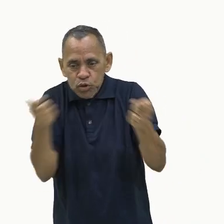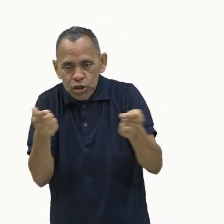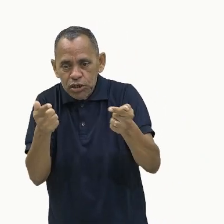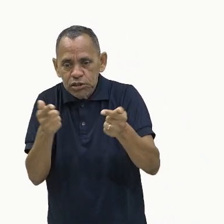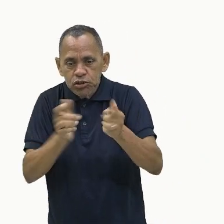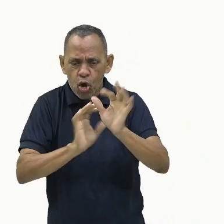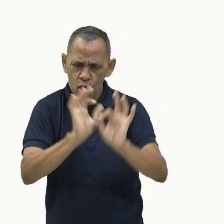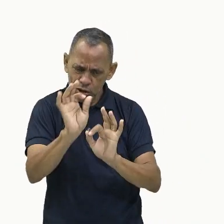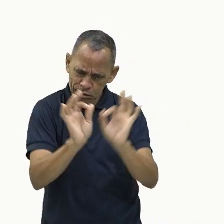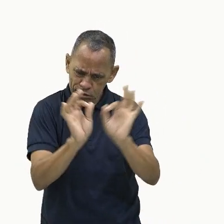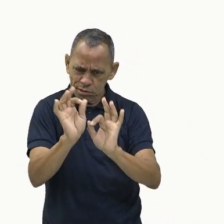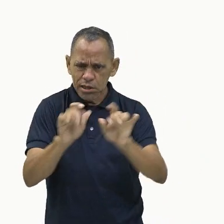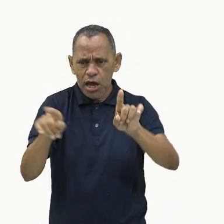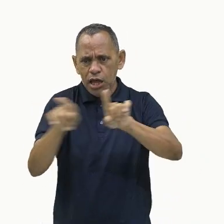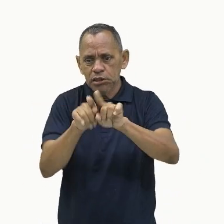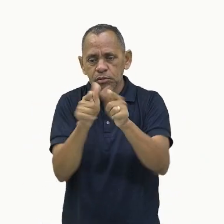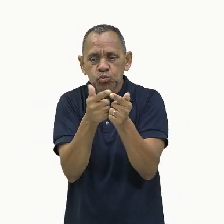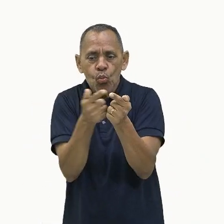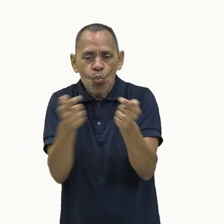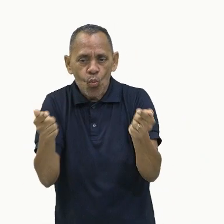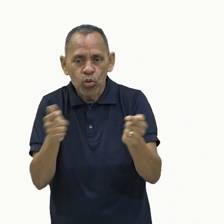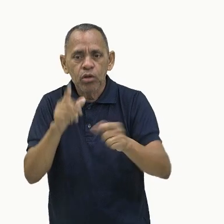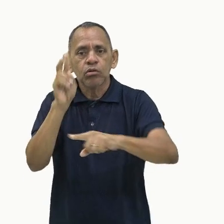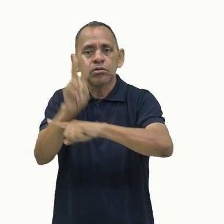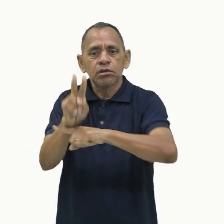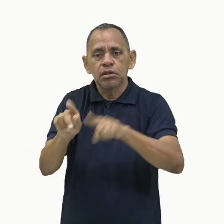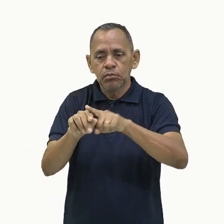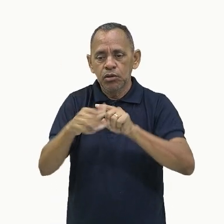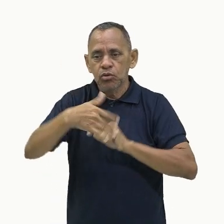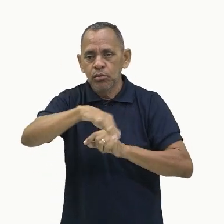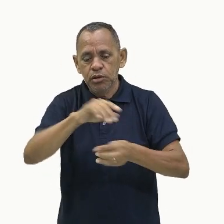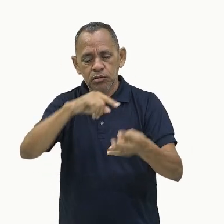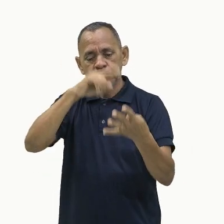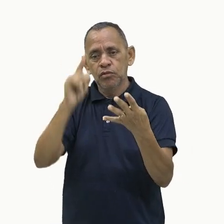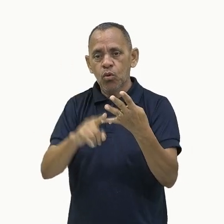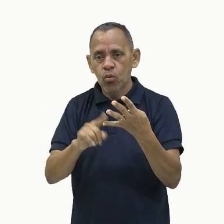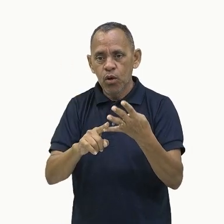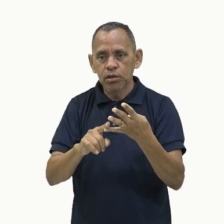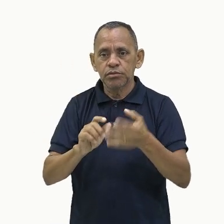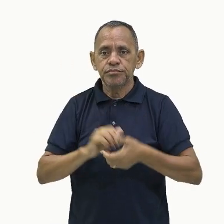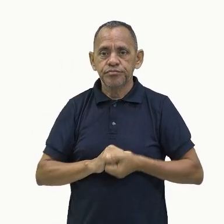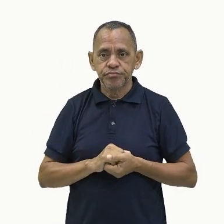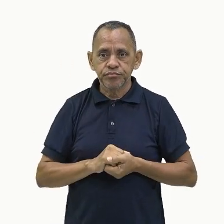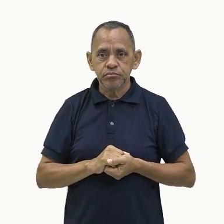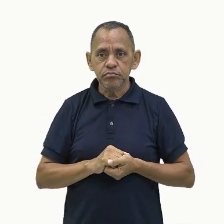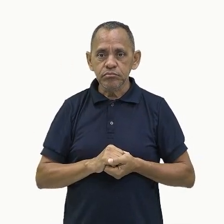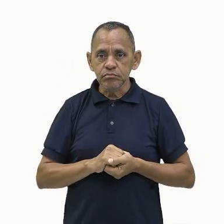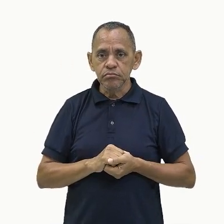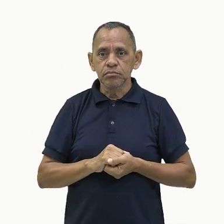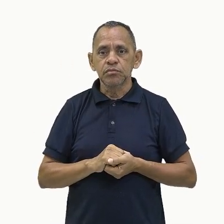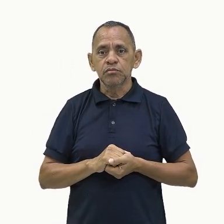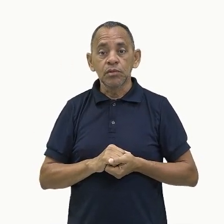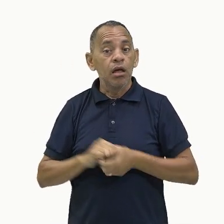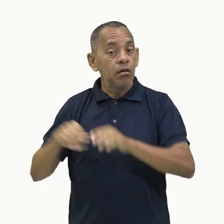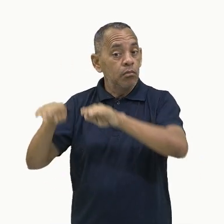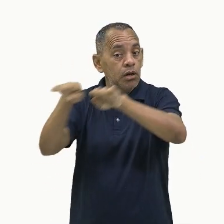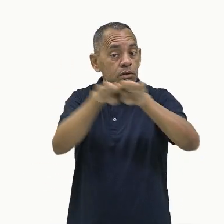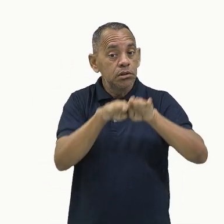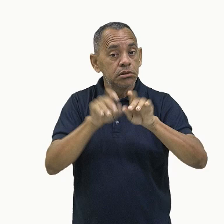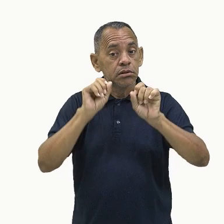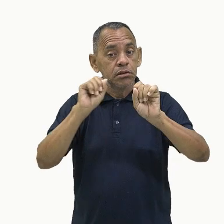manter limpo e cuidar do ambiente. O 4, o seiketsu, que é o senso de